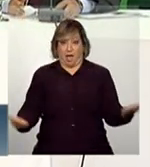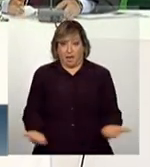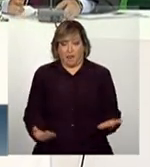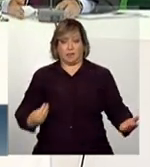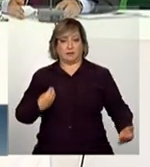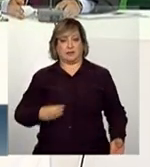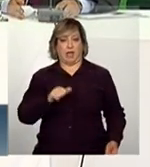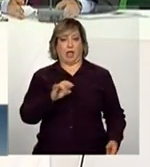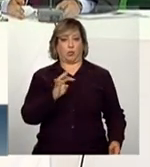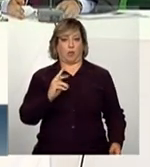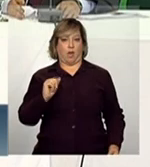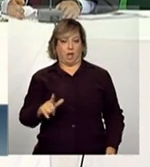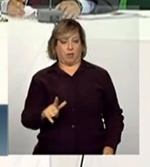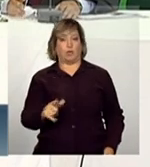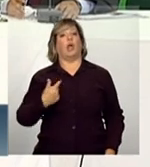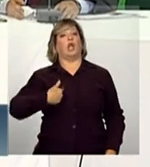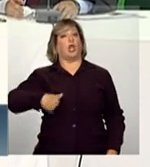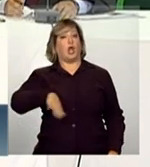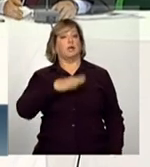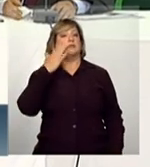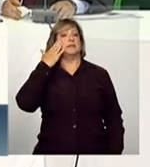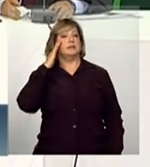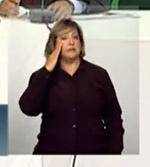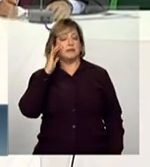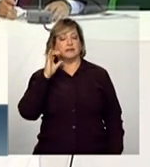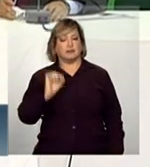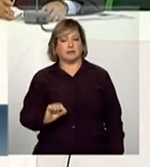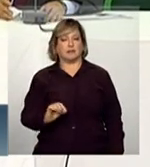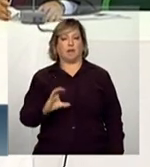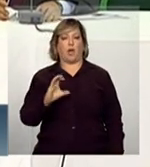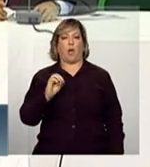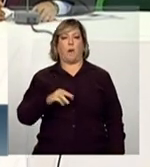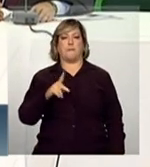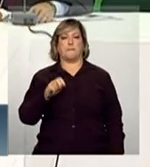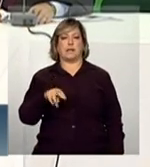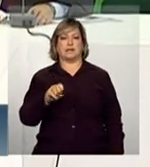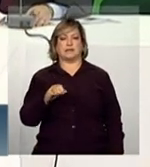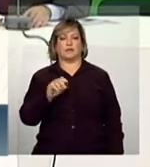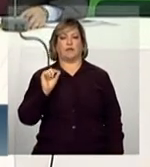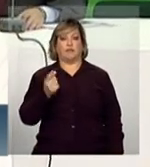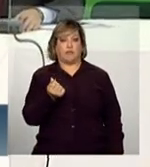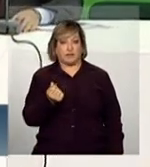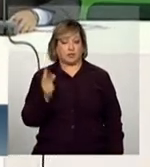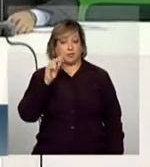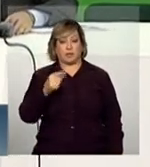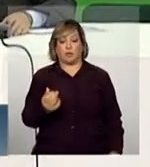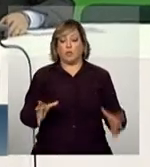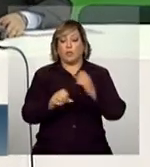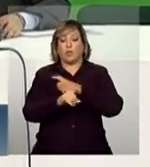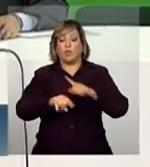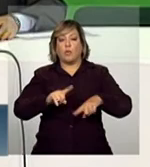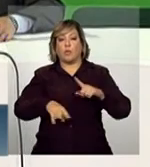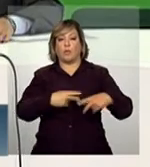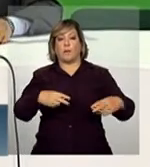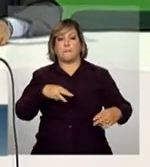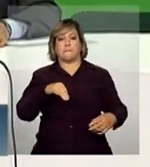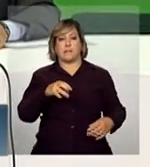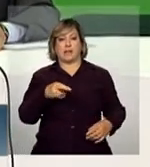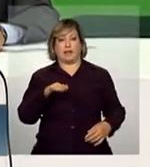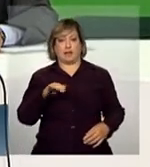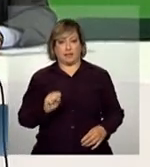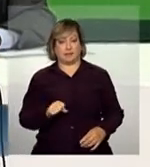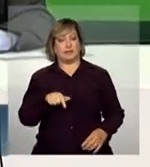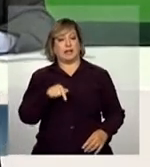nós entendemos que a compensação financeira pela exploração dos recursos minerais, ela não foi concebida na sua